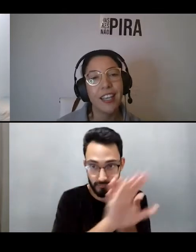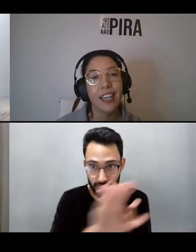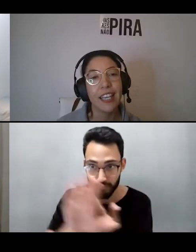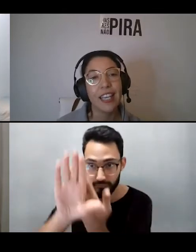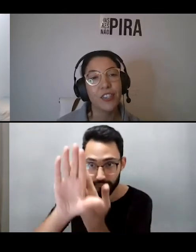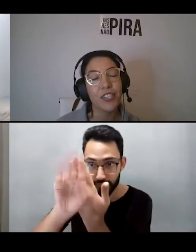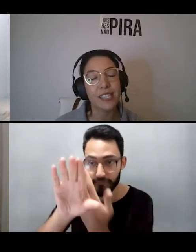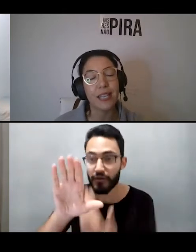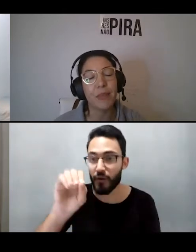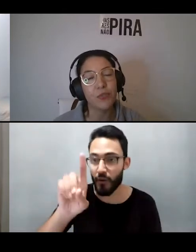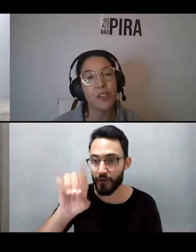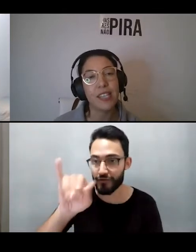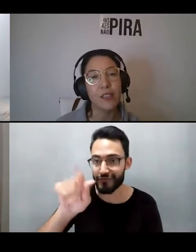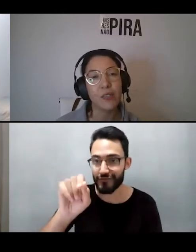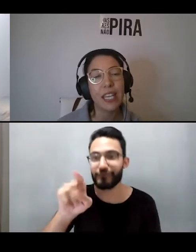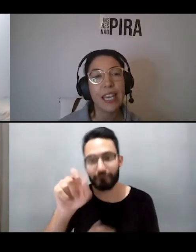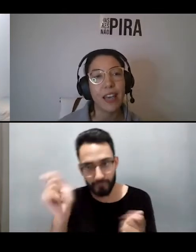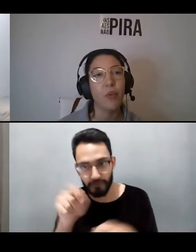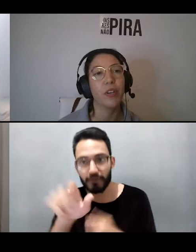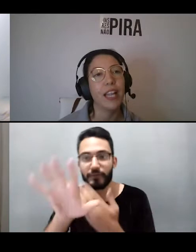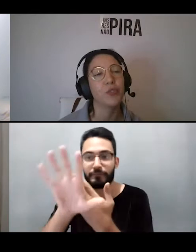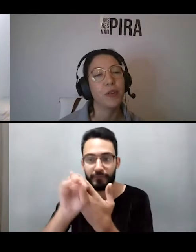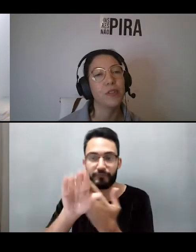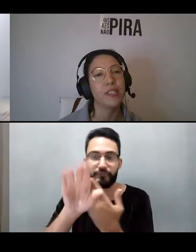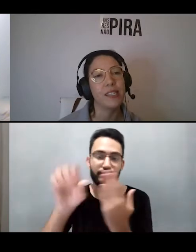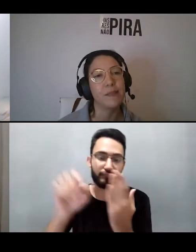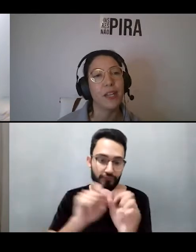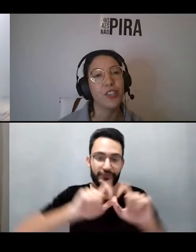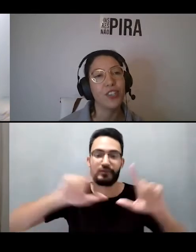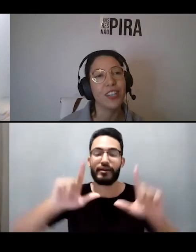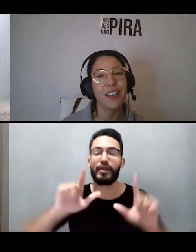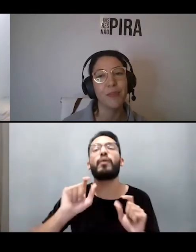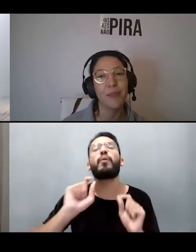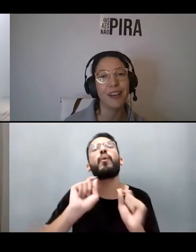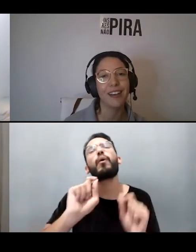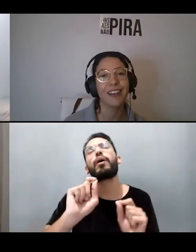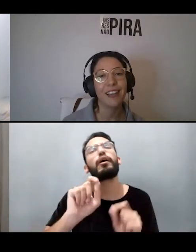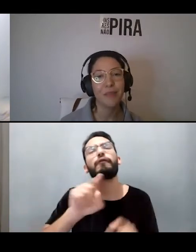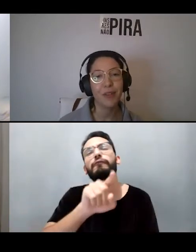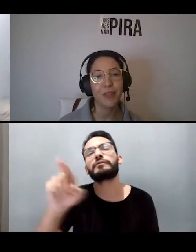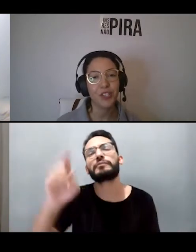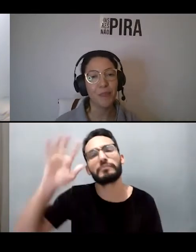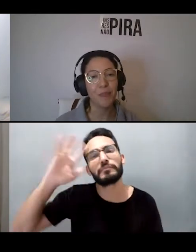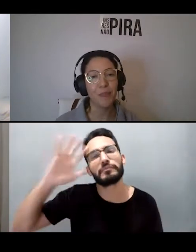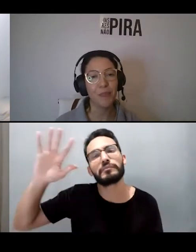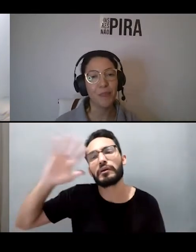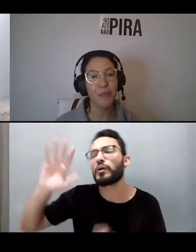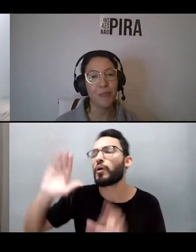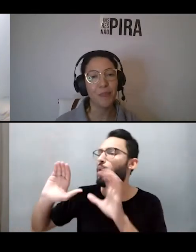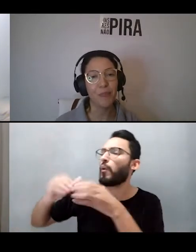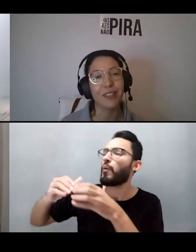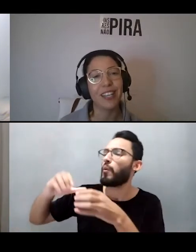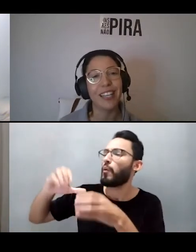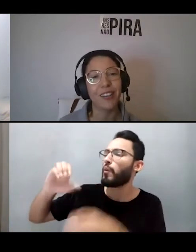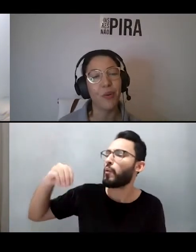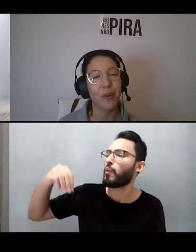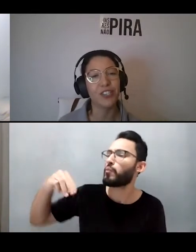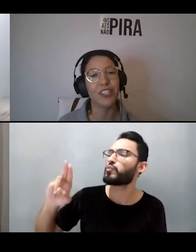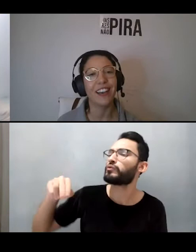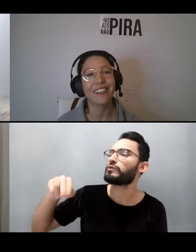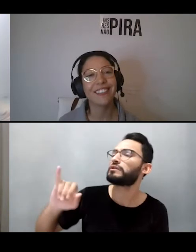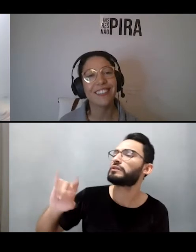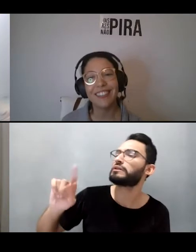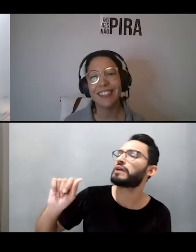aí. E a gente quer saber de vocês, o que que é comunidade para vocês? Para a gente balizar esse conhecimento